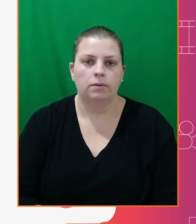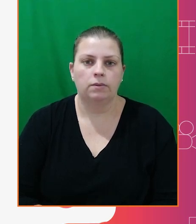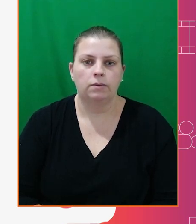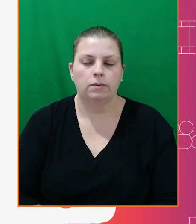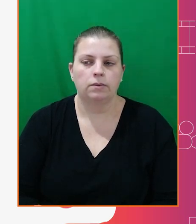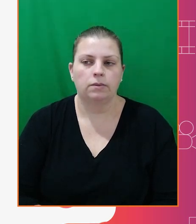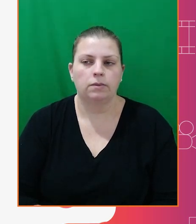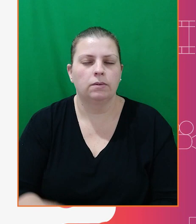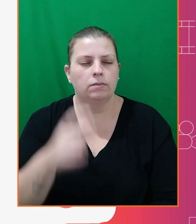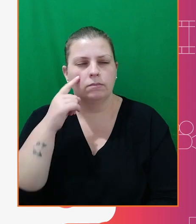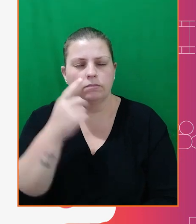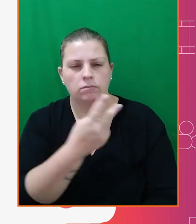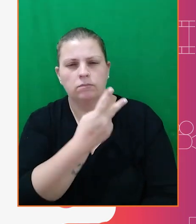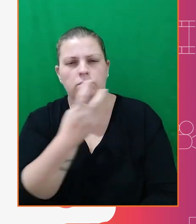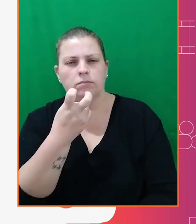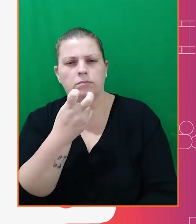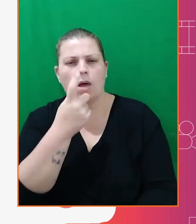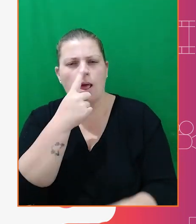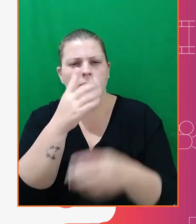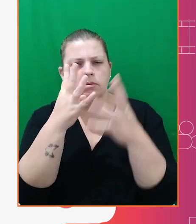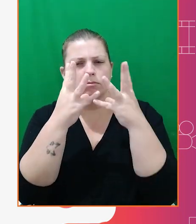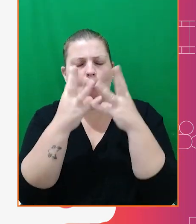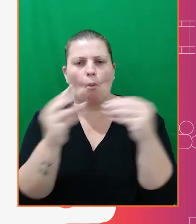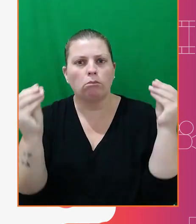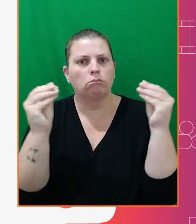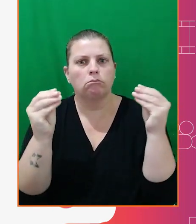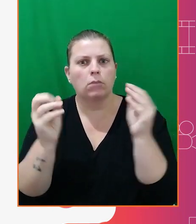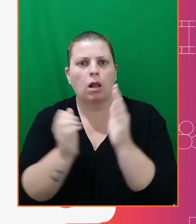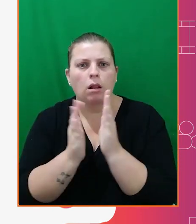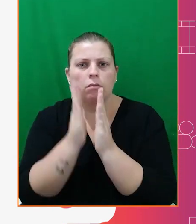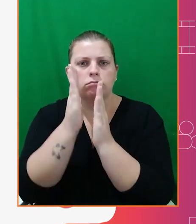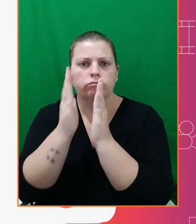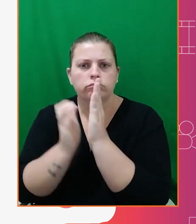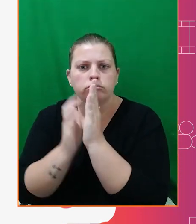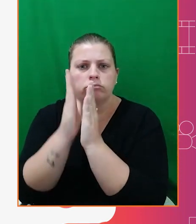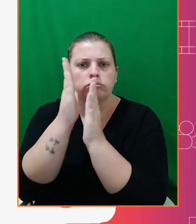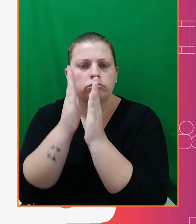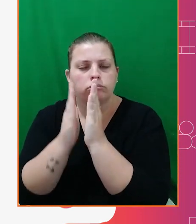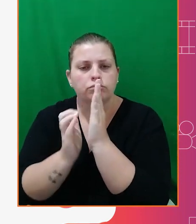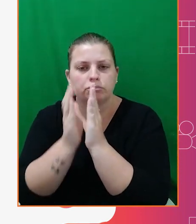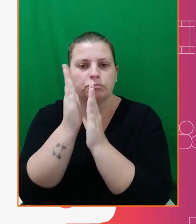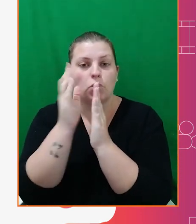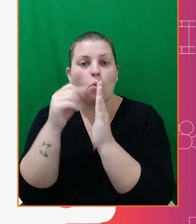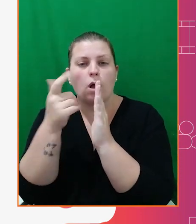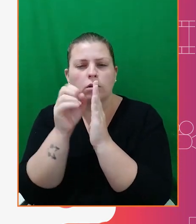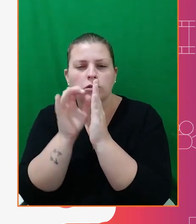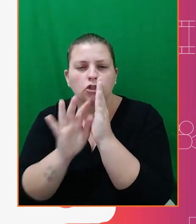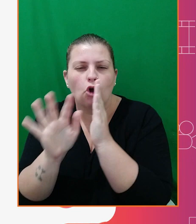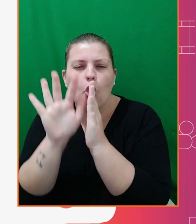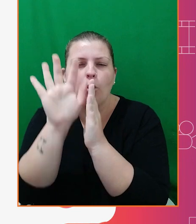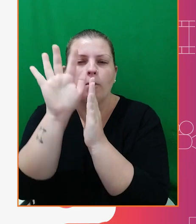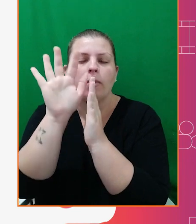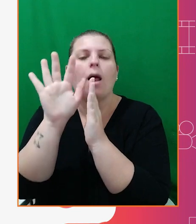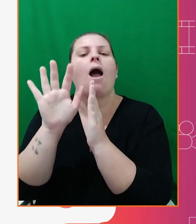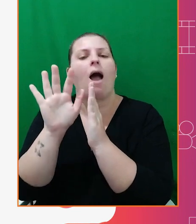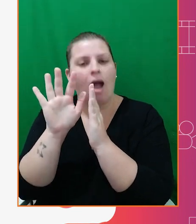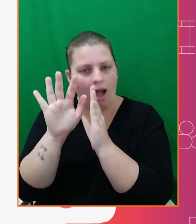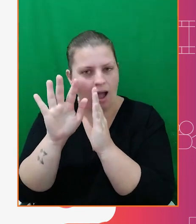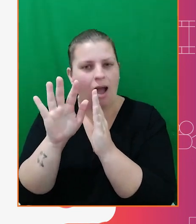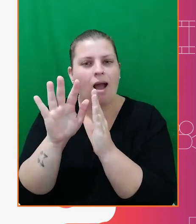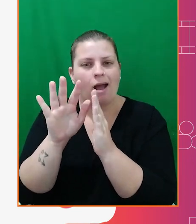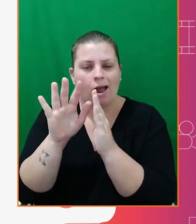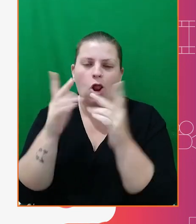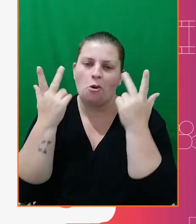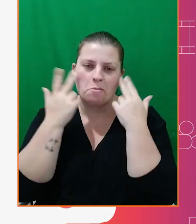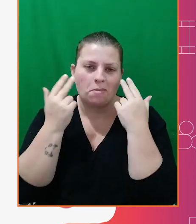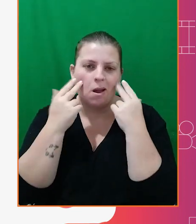Repare que elas praticamente somem quando nós sombreamos, e isso é normal. Aqui nós estamos trabalhando com uma textura